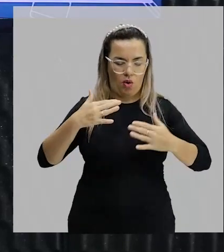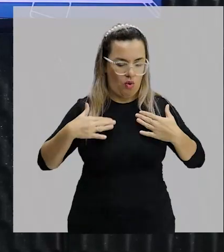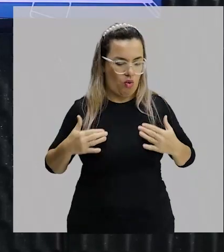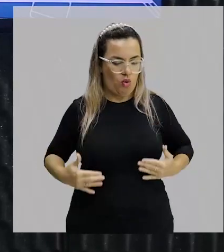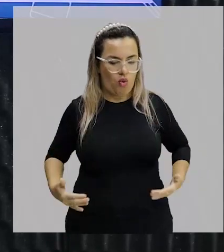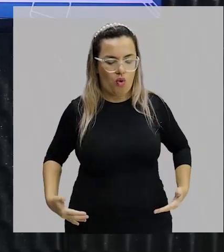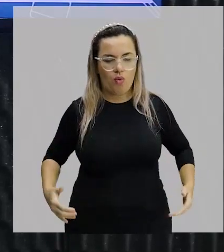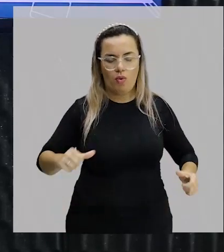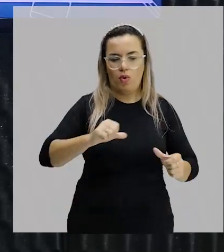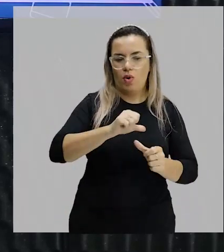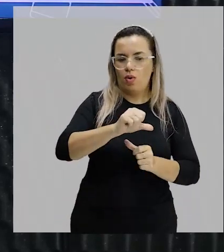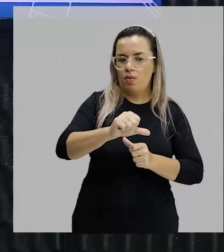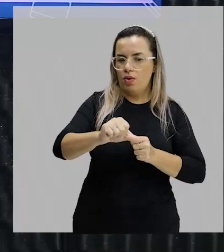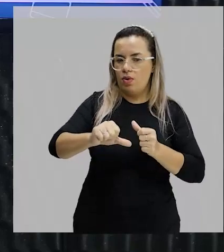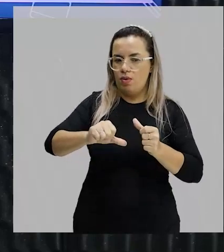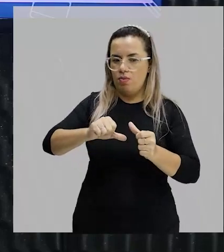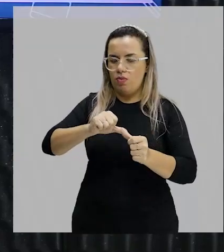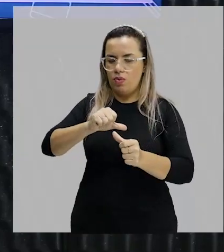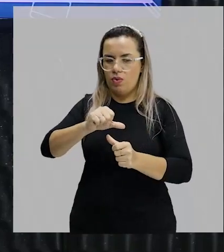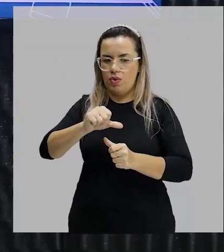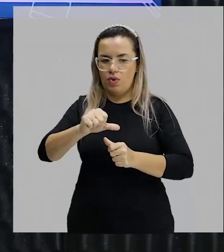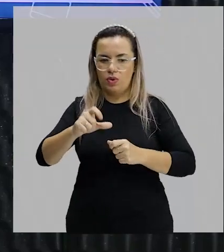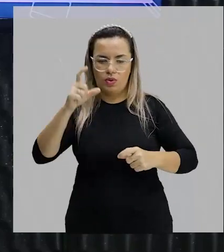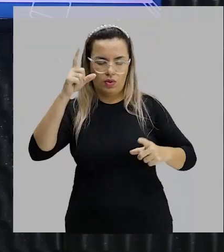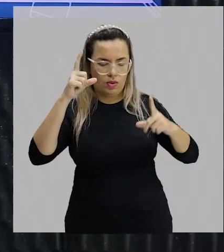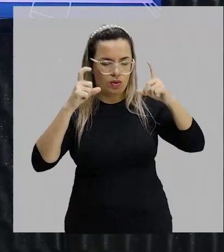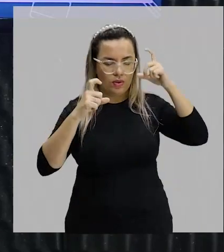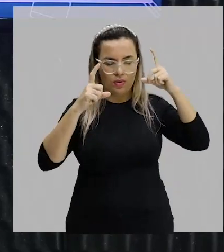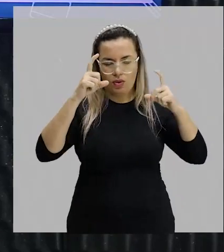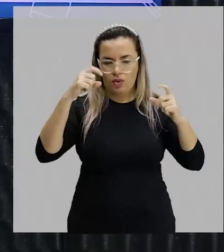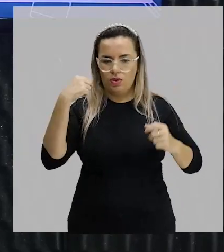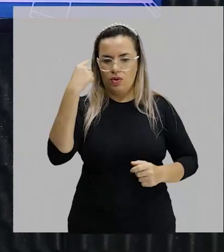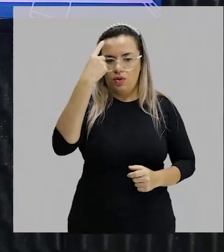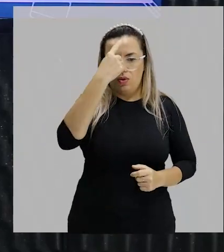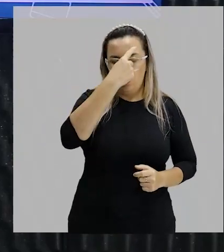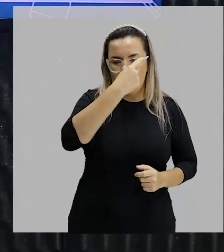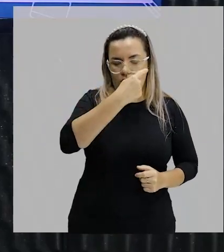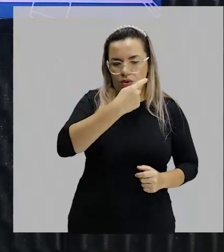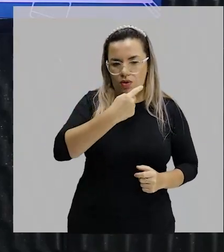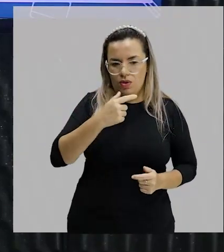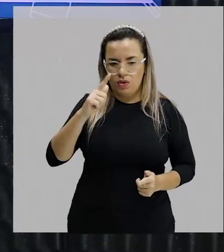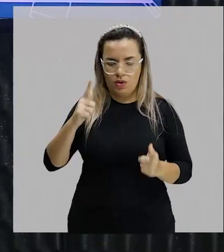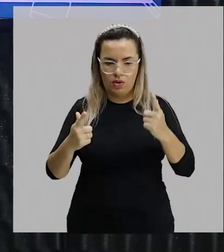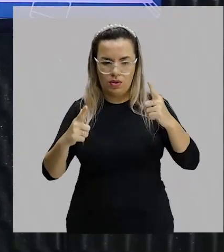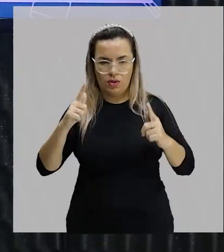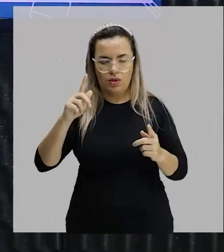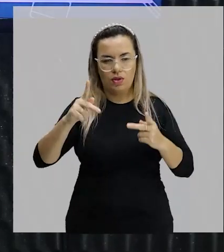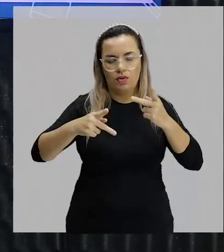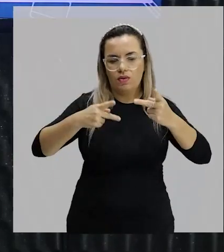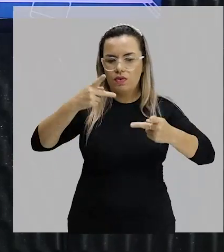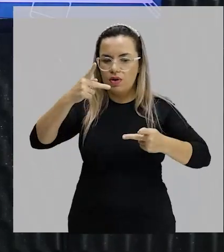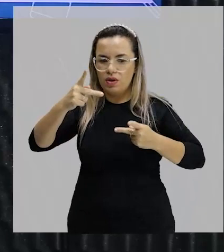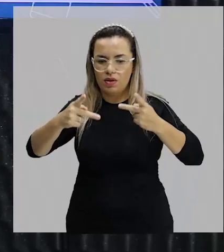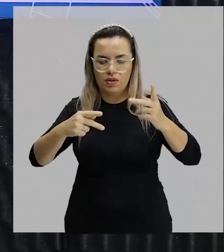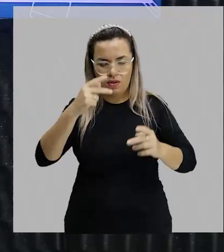muda a configuração, muda a partitura corporal, a forma como até você gesticula e fala, faz